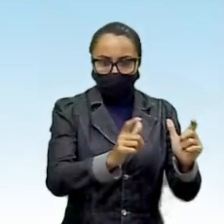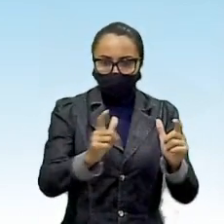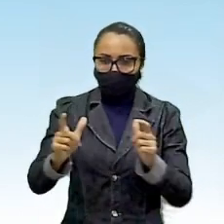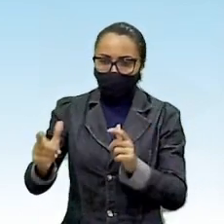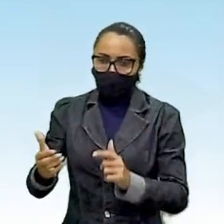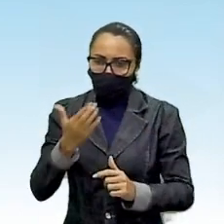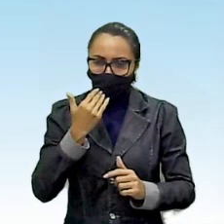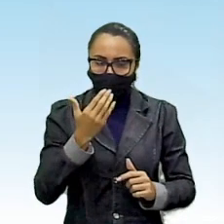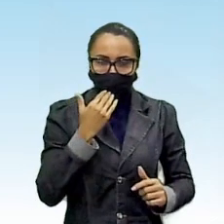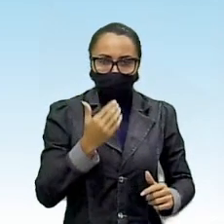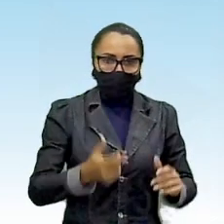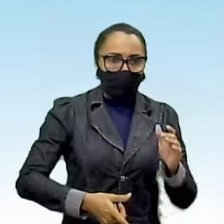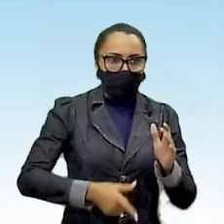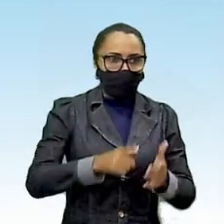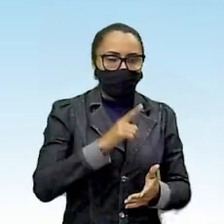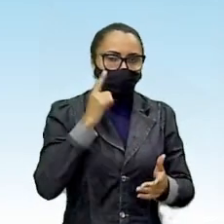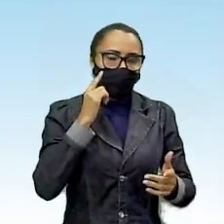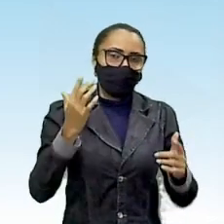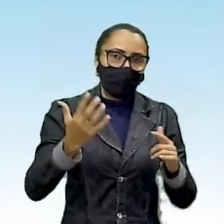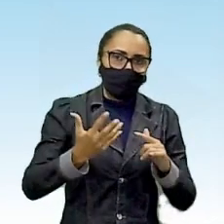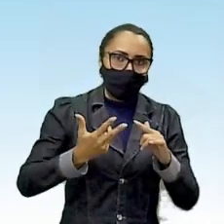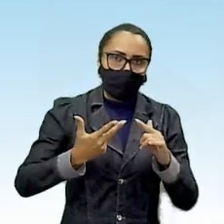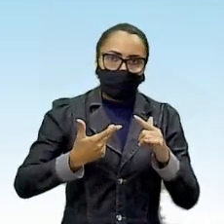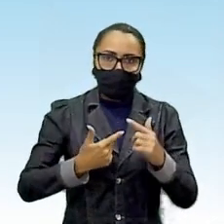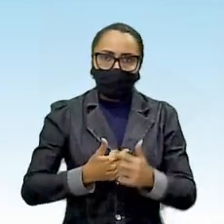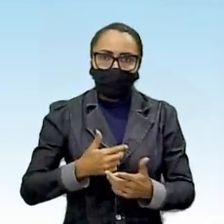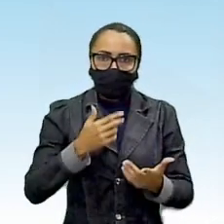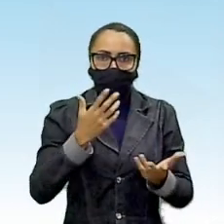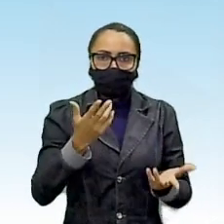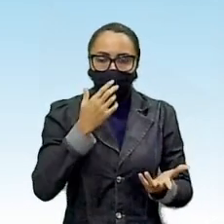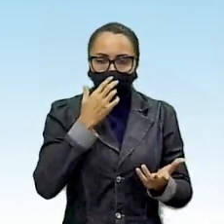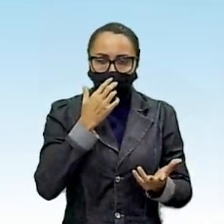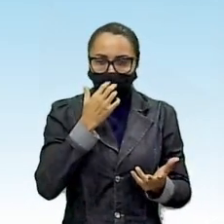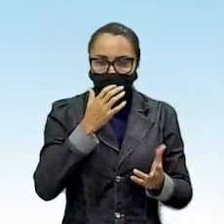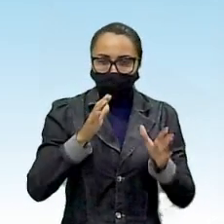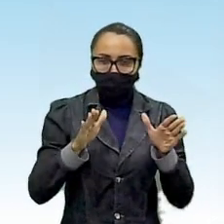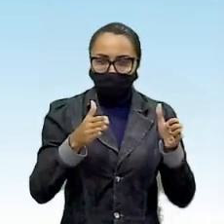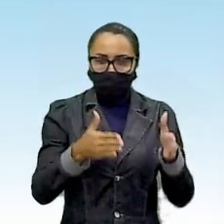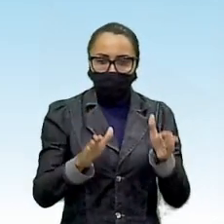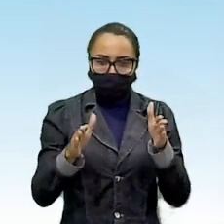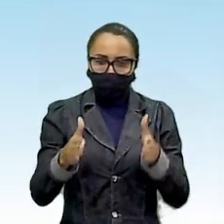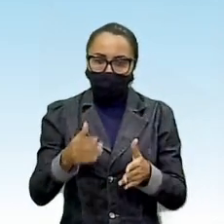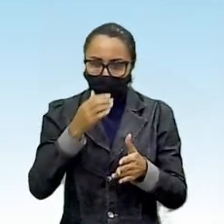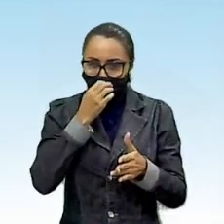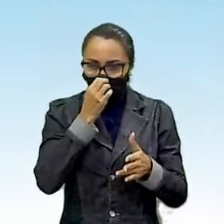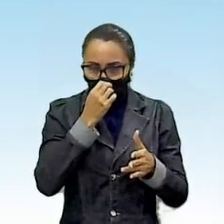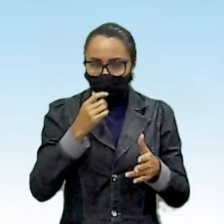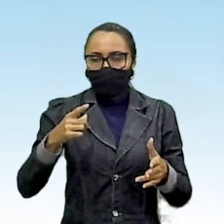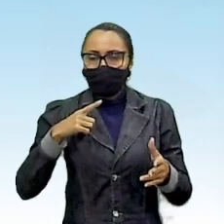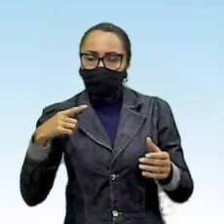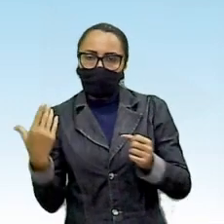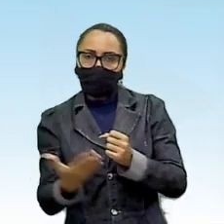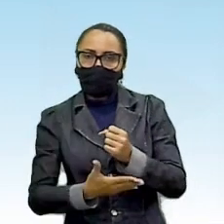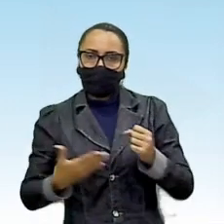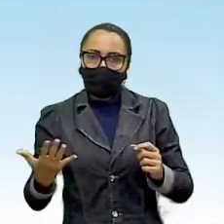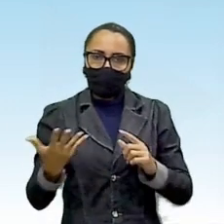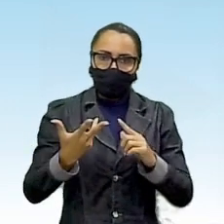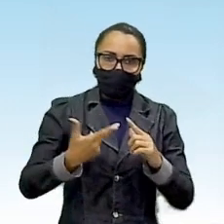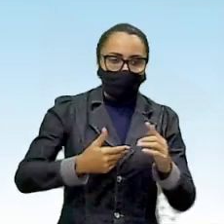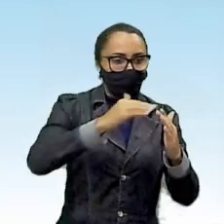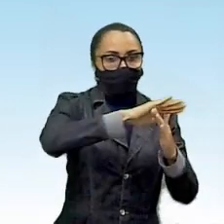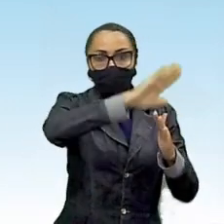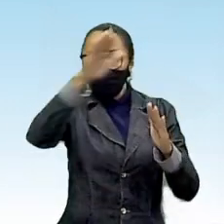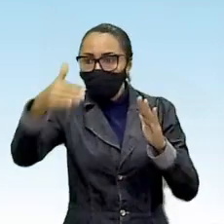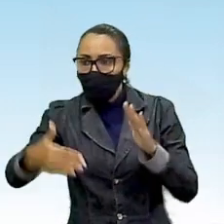antes essa quantidade de dimensionamento era feito baseado na quantidade total de